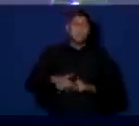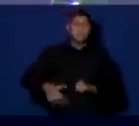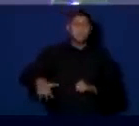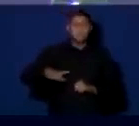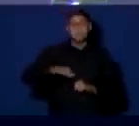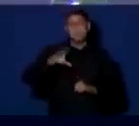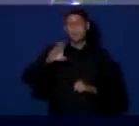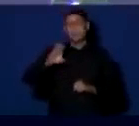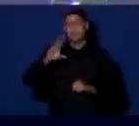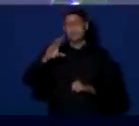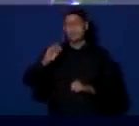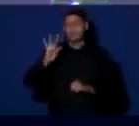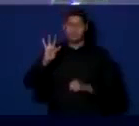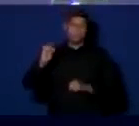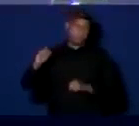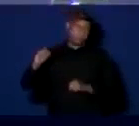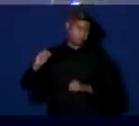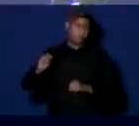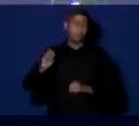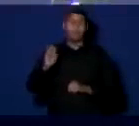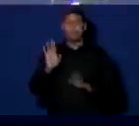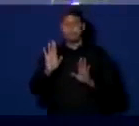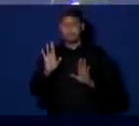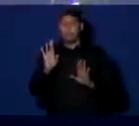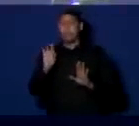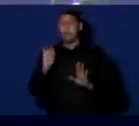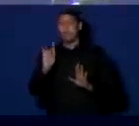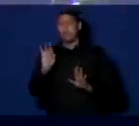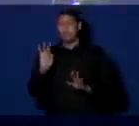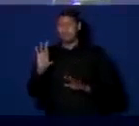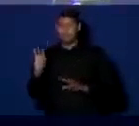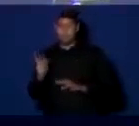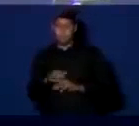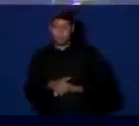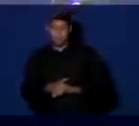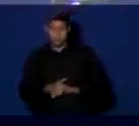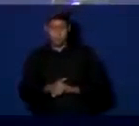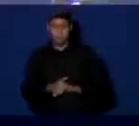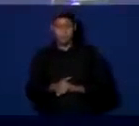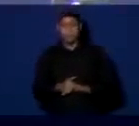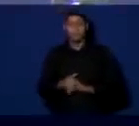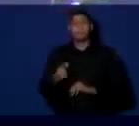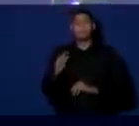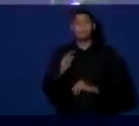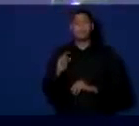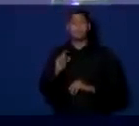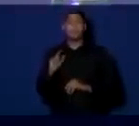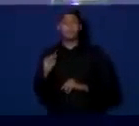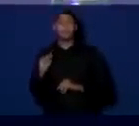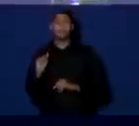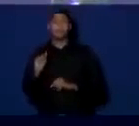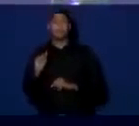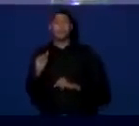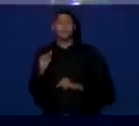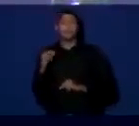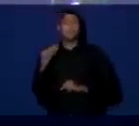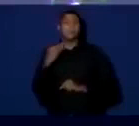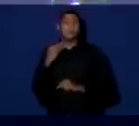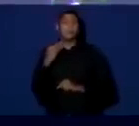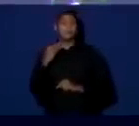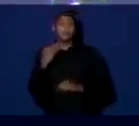de equities. O Rogério, que tem uma carreira de tesouraria de